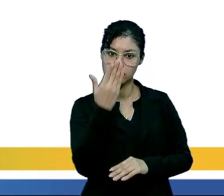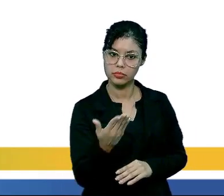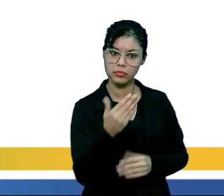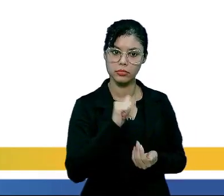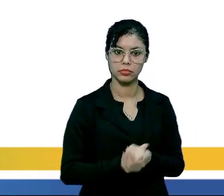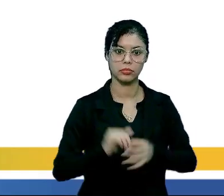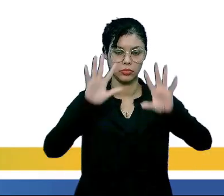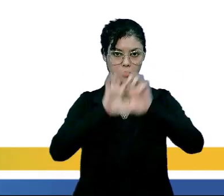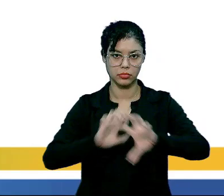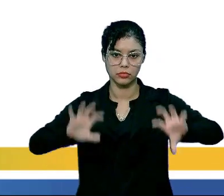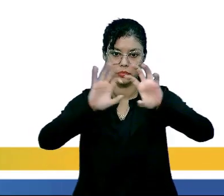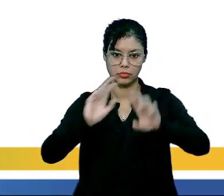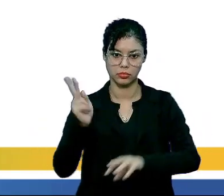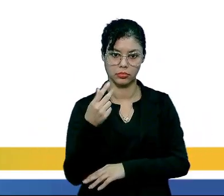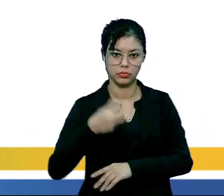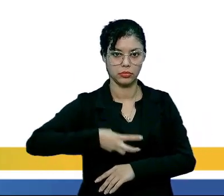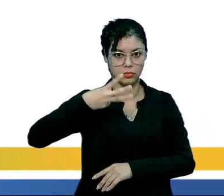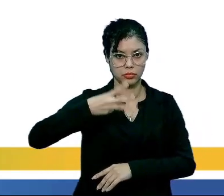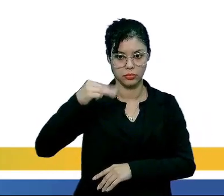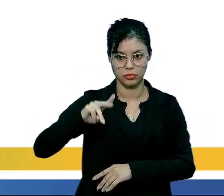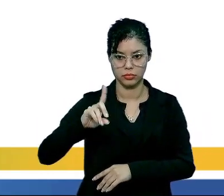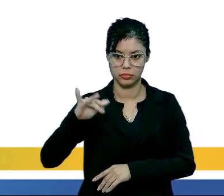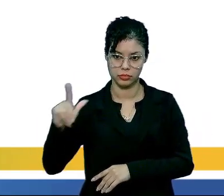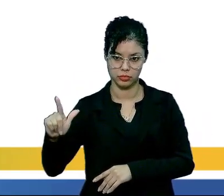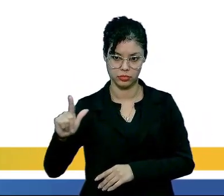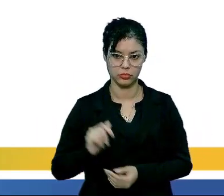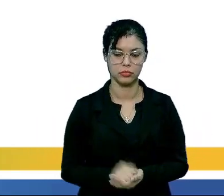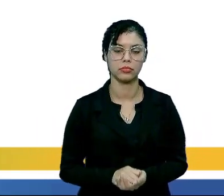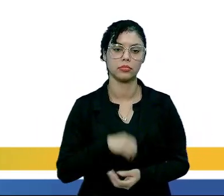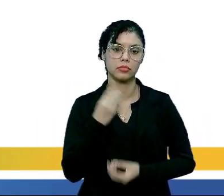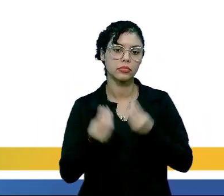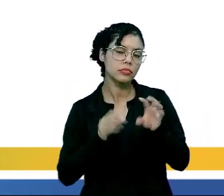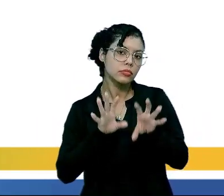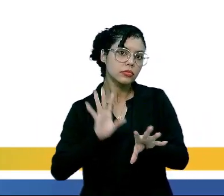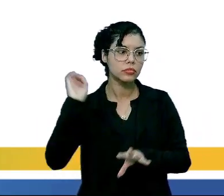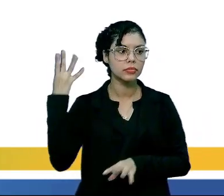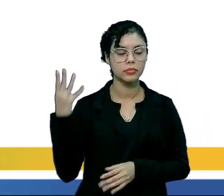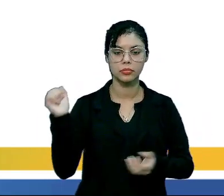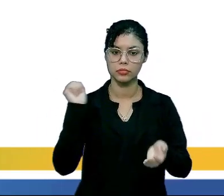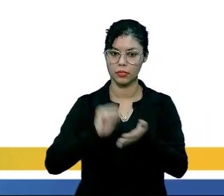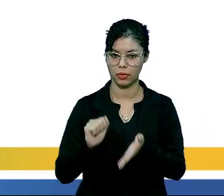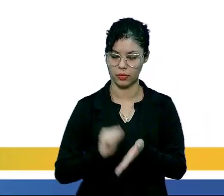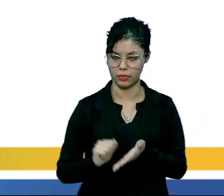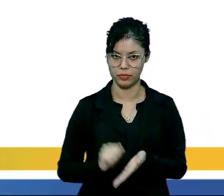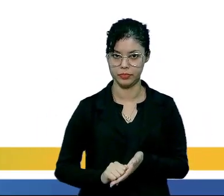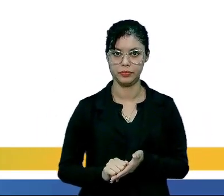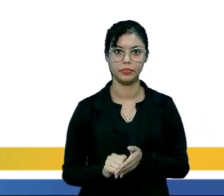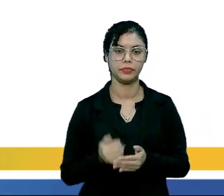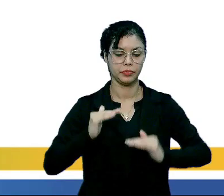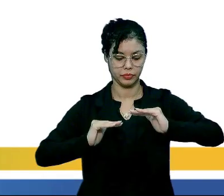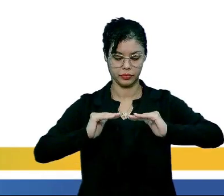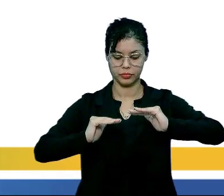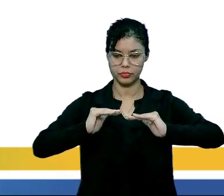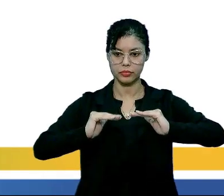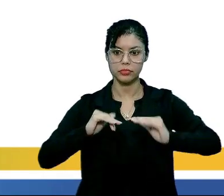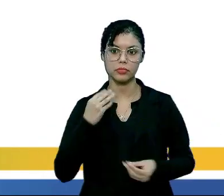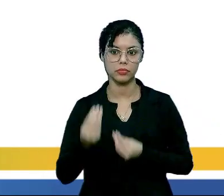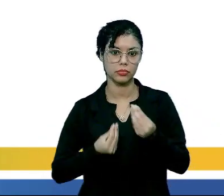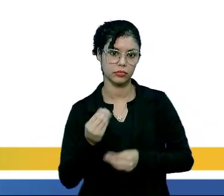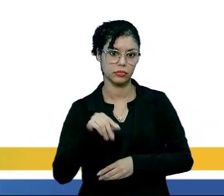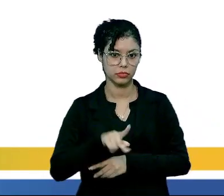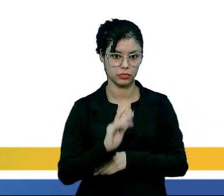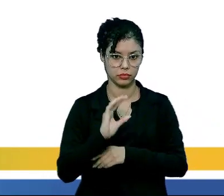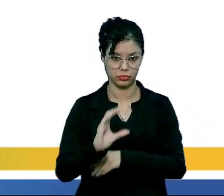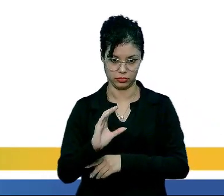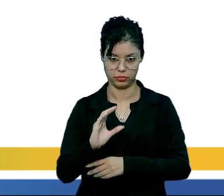do gás hidrogênio tem ali 3 mols. Então, dessas maneiras, nós conseguimos escrever as constantes de equilíbrio, tanto para